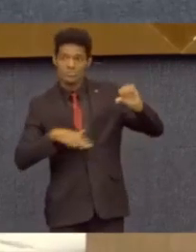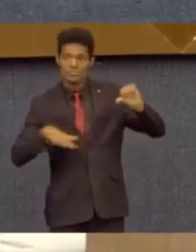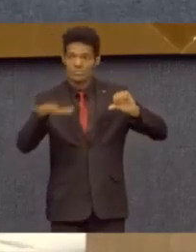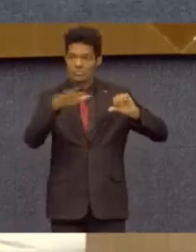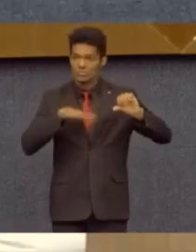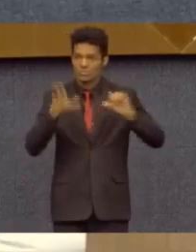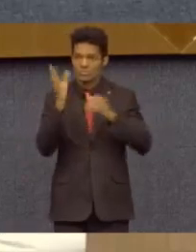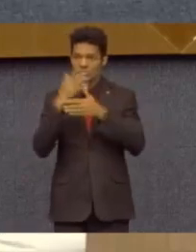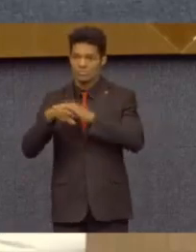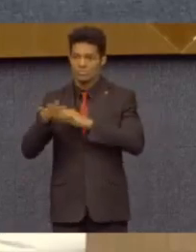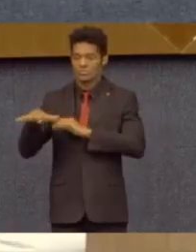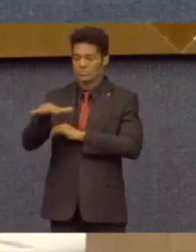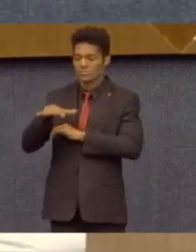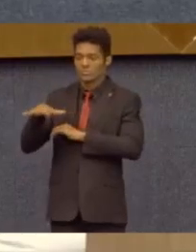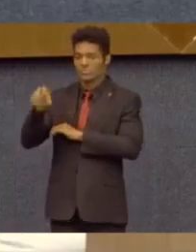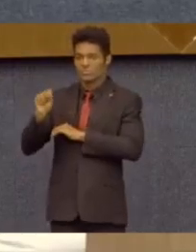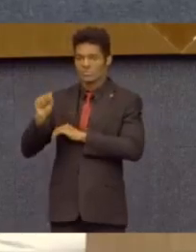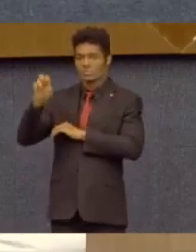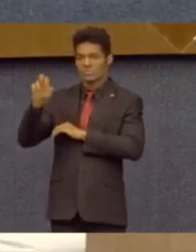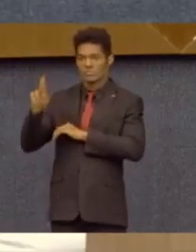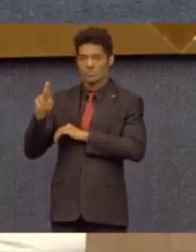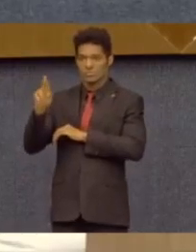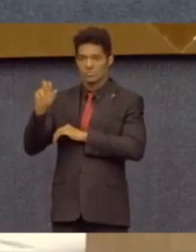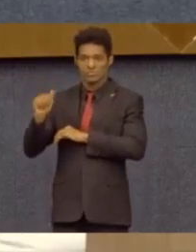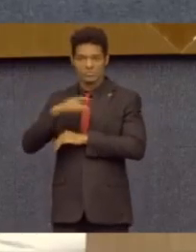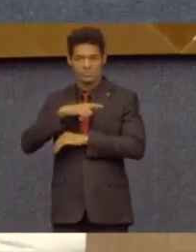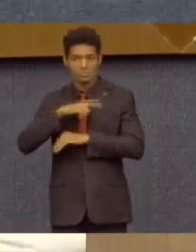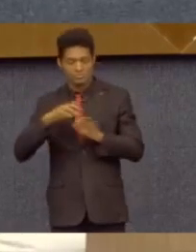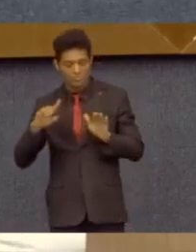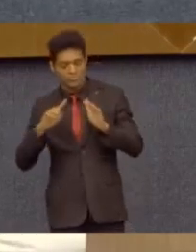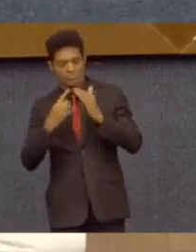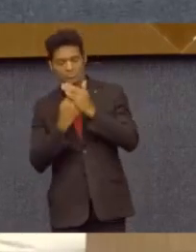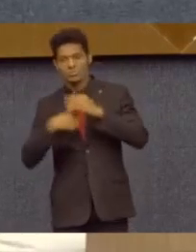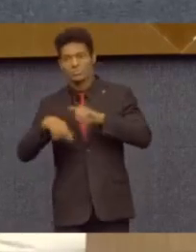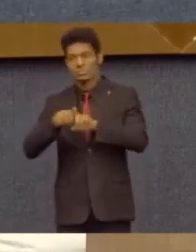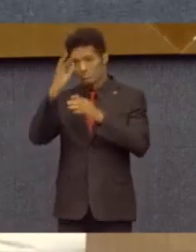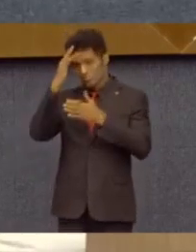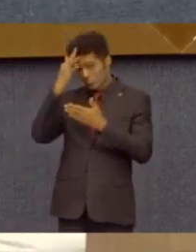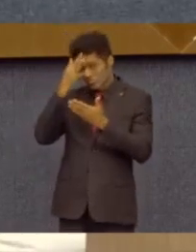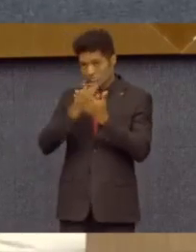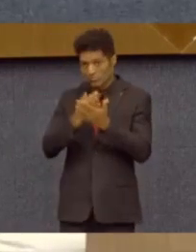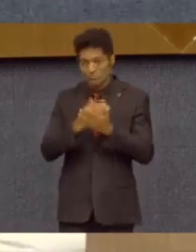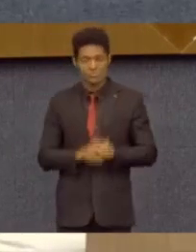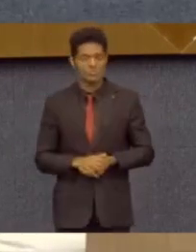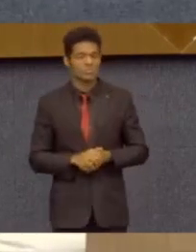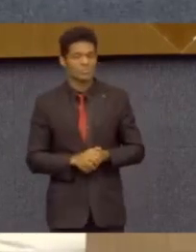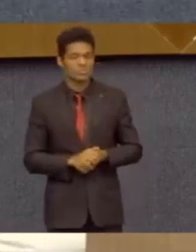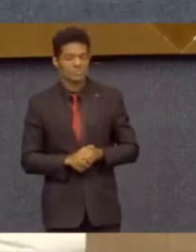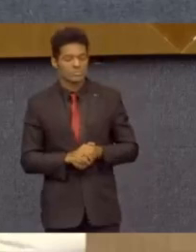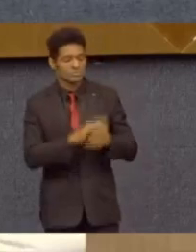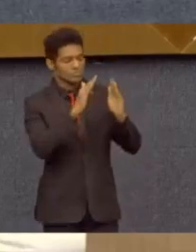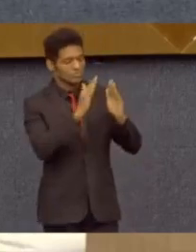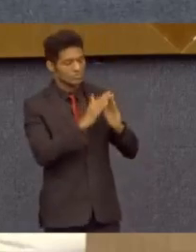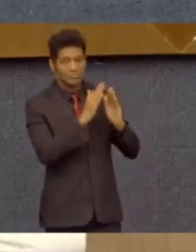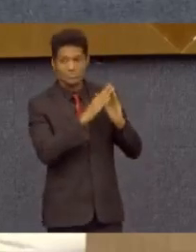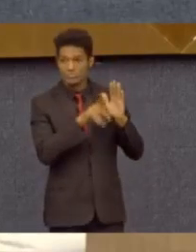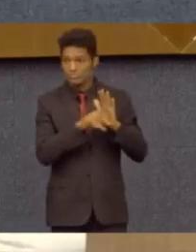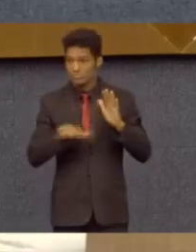verdadeiro refúgio de fé e esperança para seus moradores. Padre